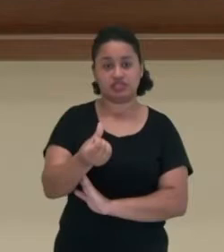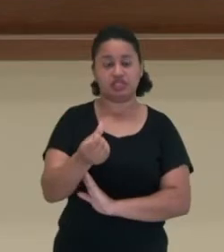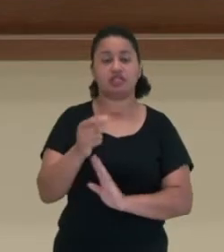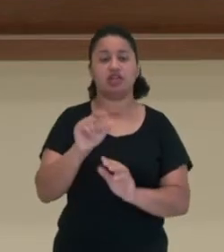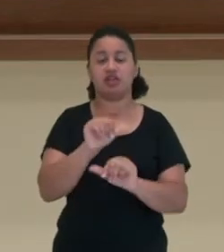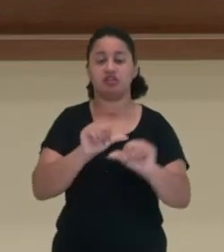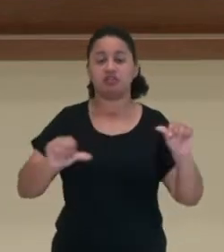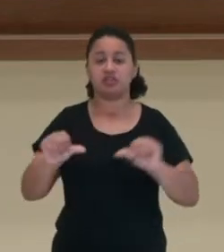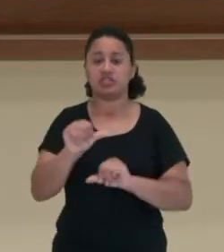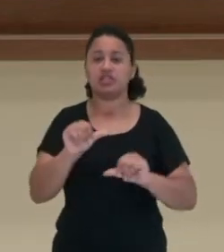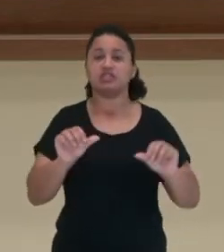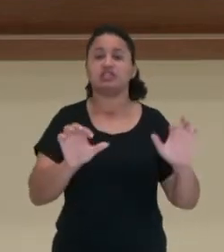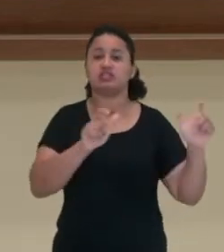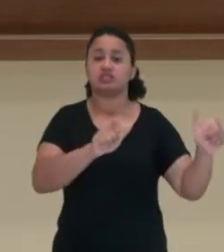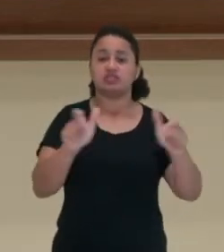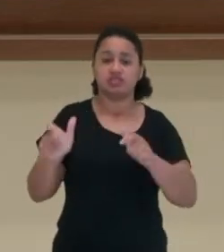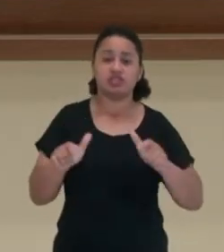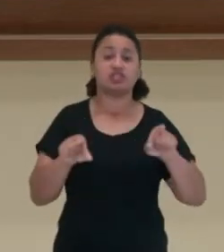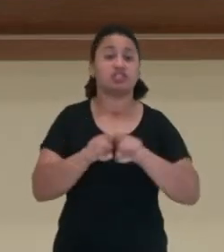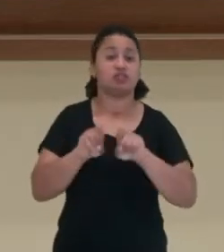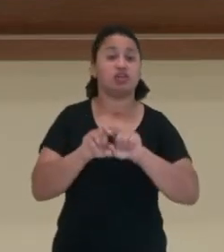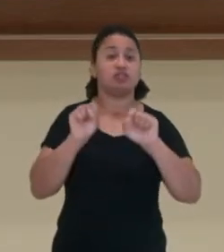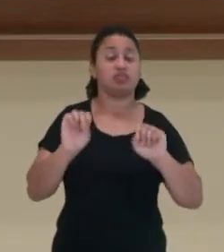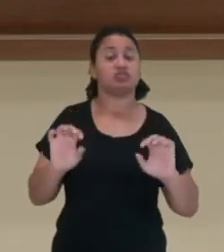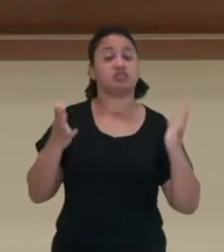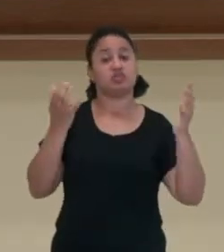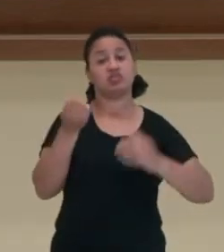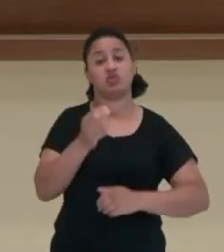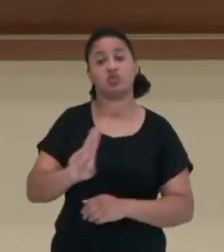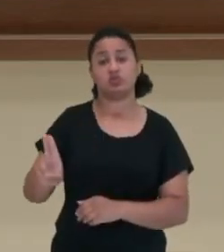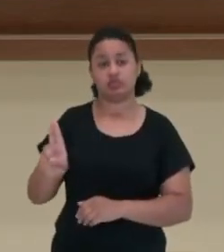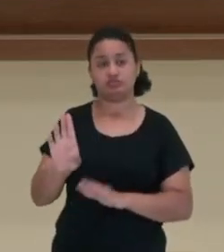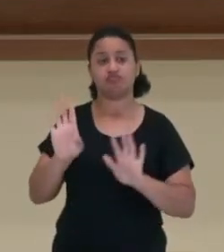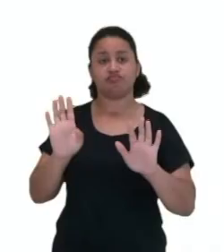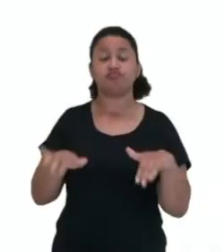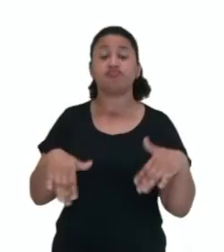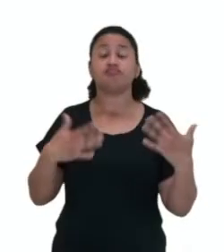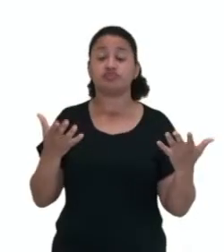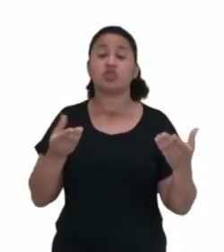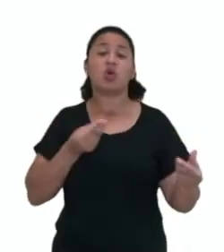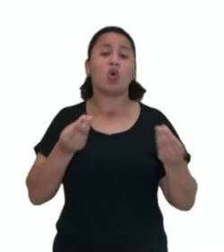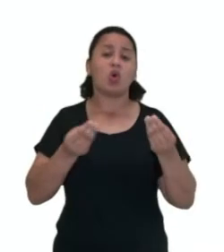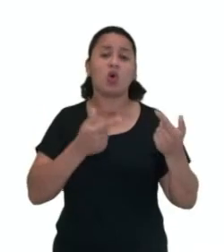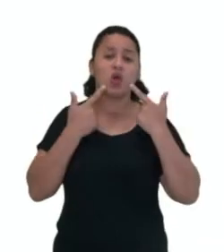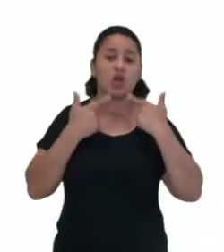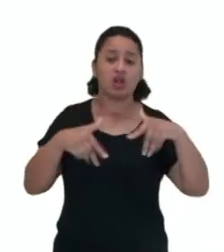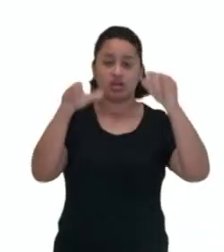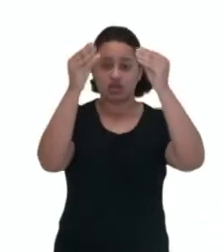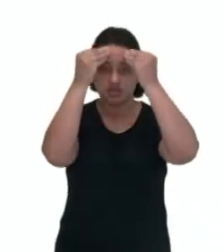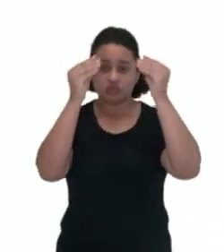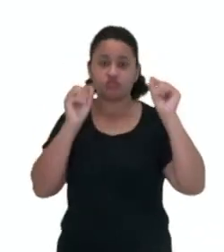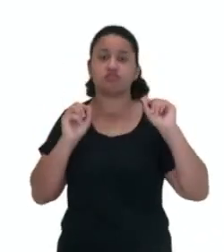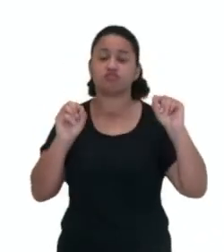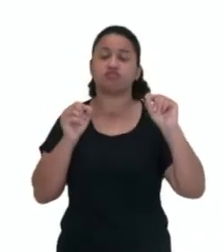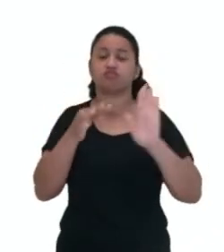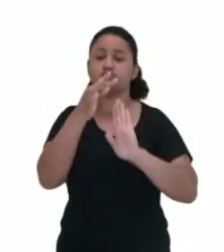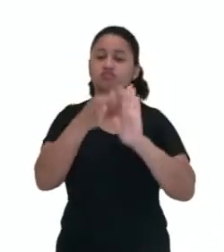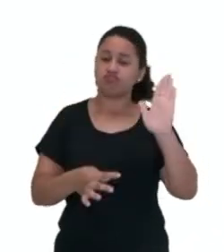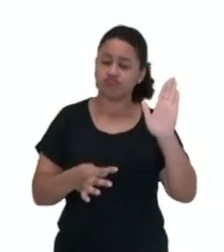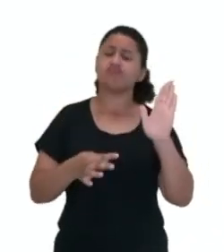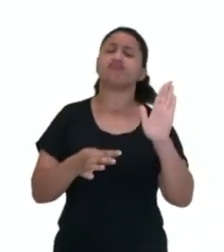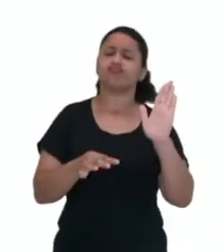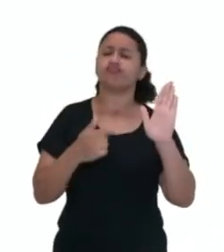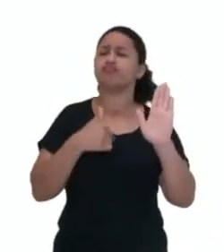de cenário pode também ocorrer ou não. Em relação à linguagem, o texto dramático